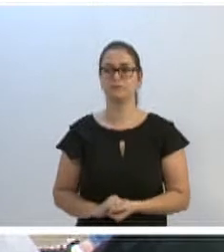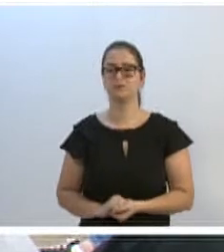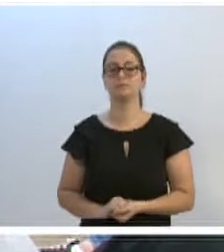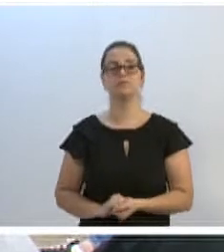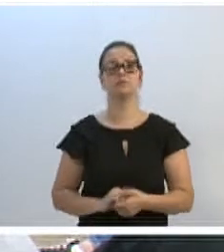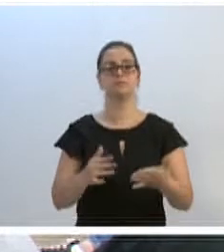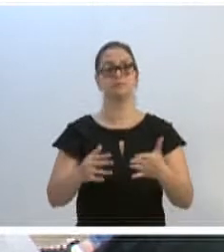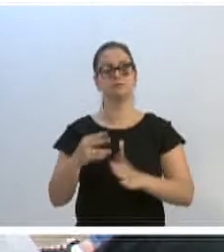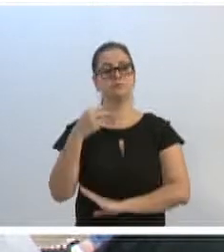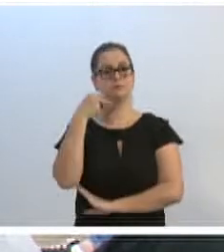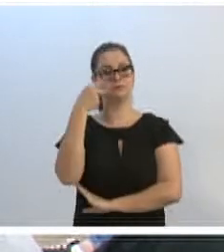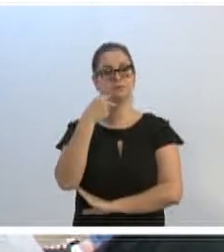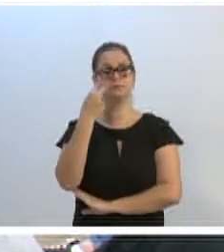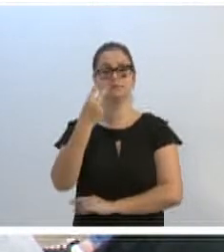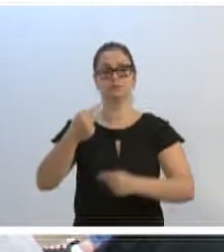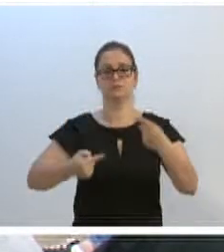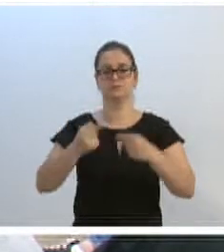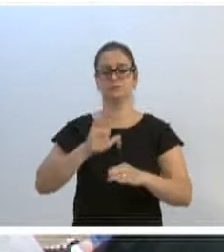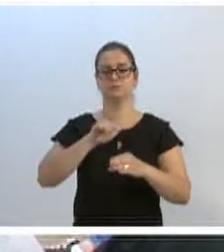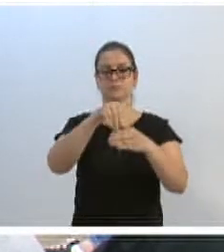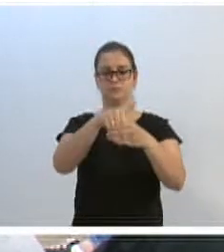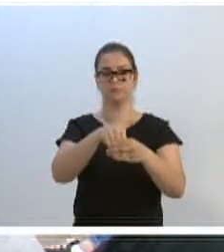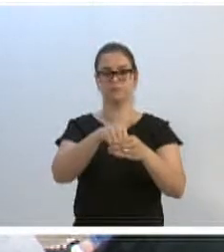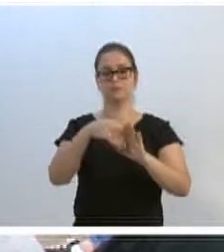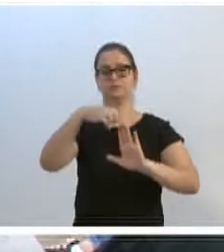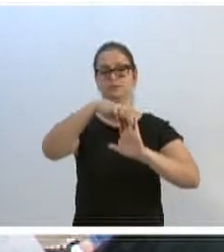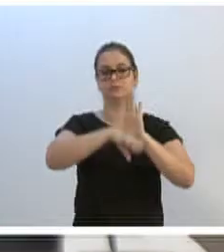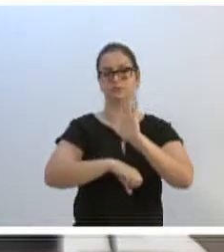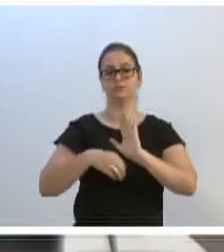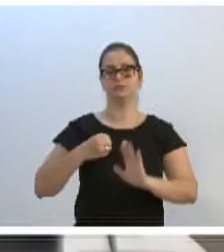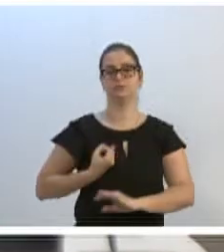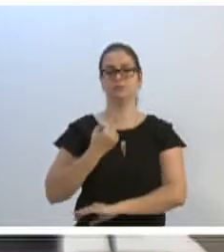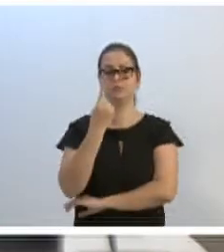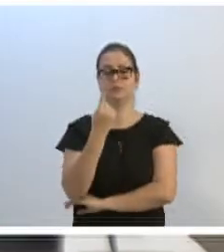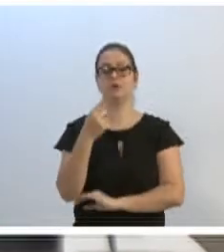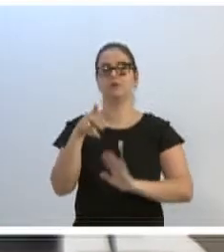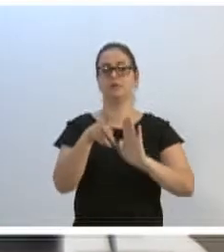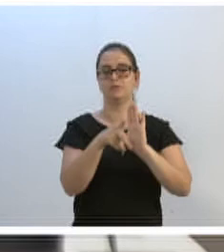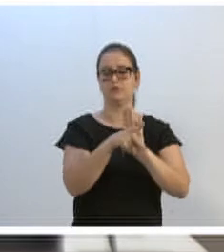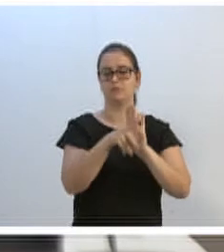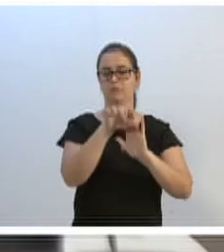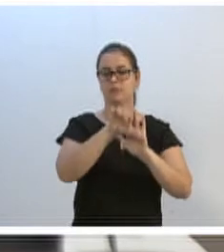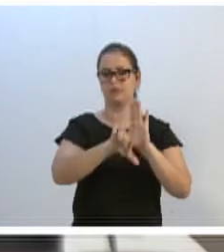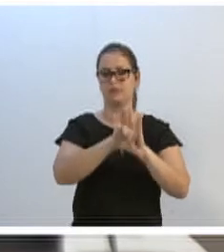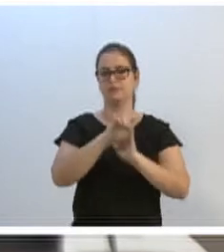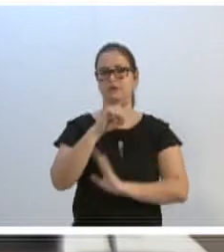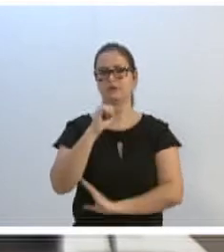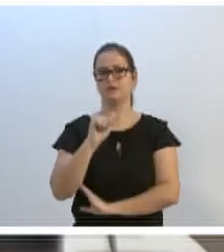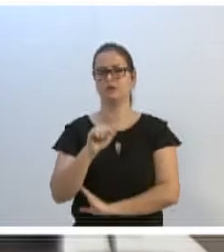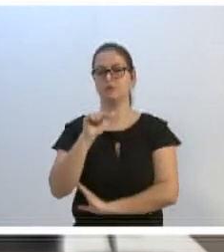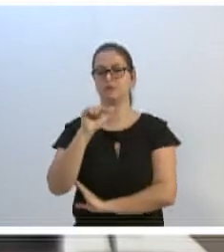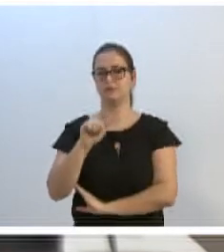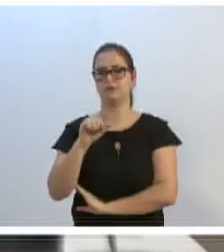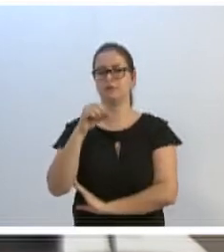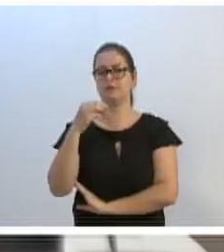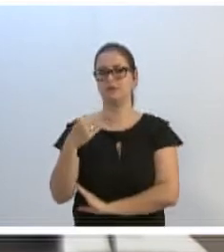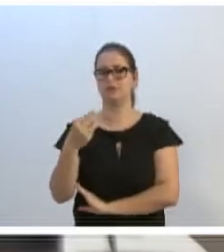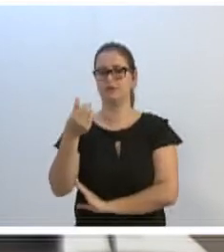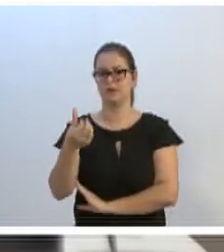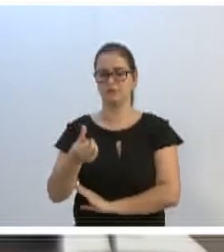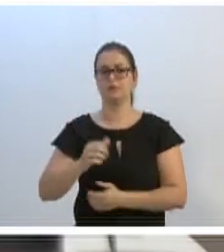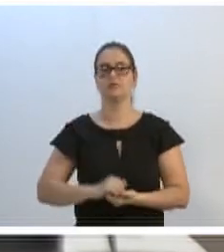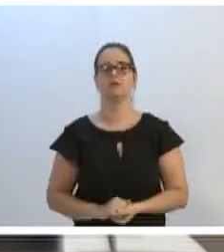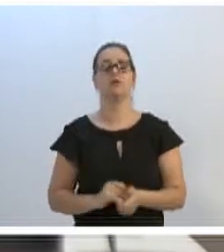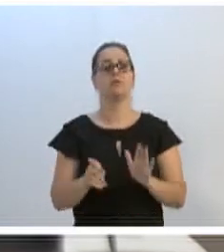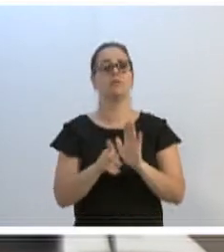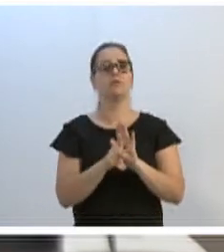Senhores vereadores, em segunda discussão e votação, a emenda número 1 ao projeto de lei 7.726. Essa